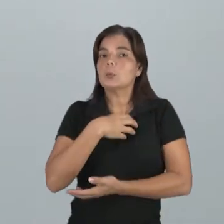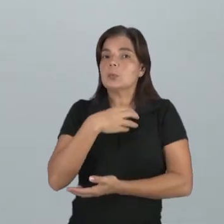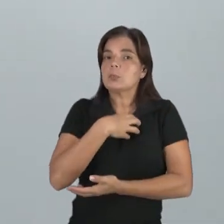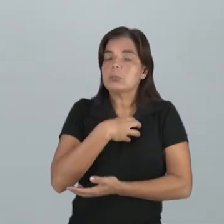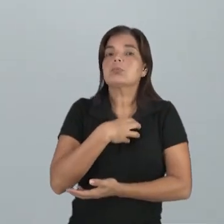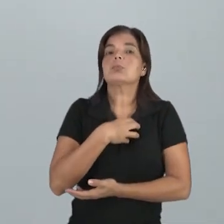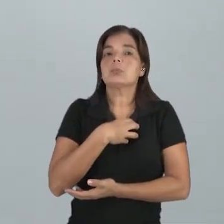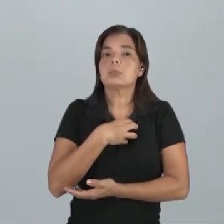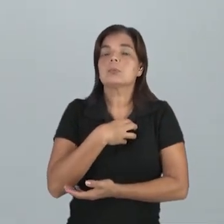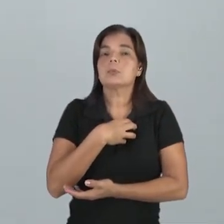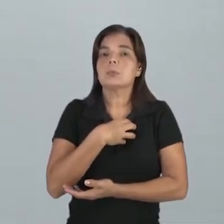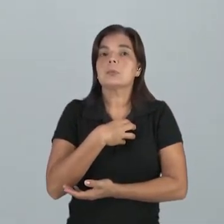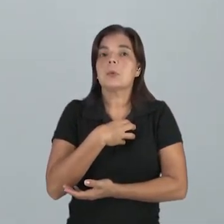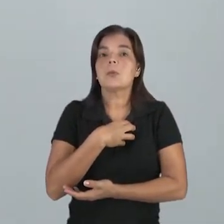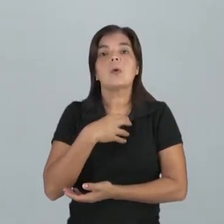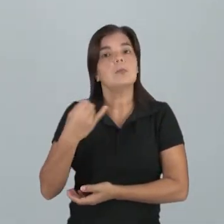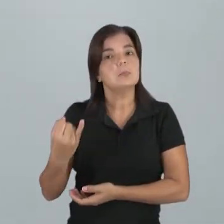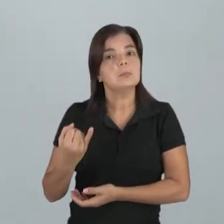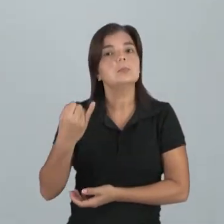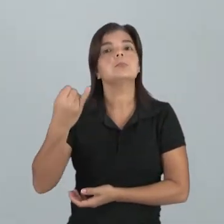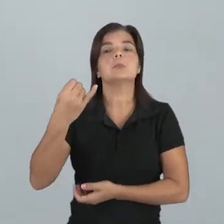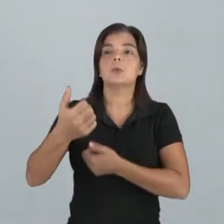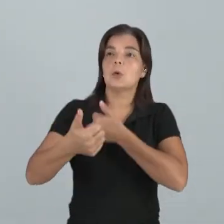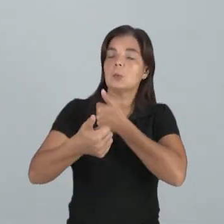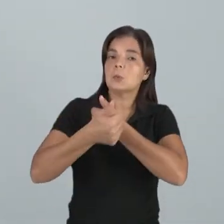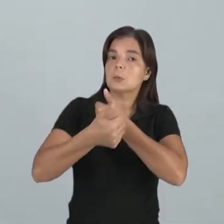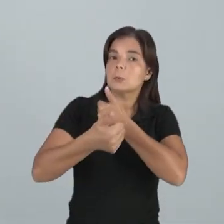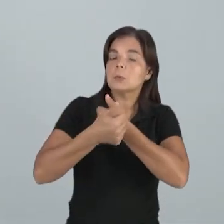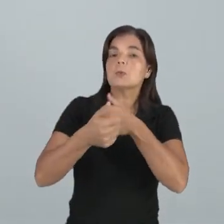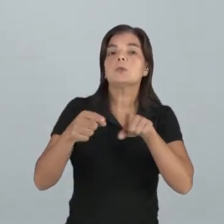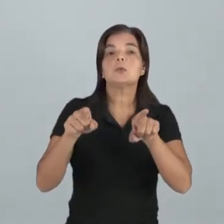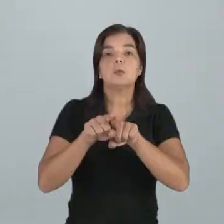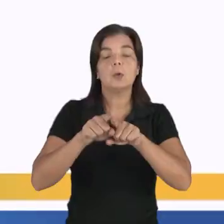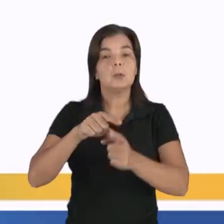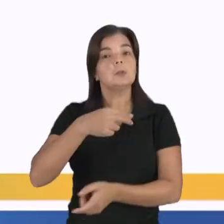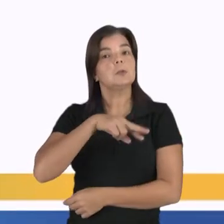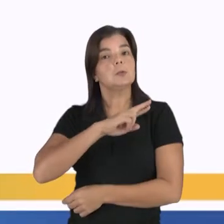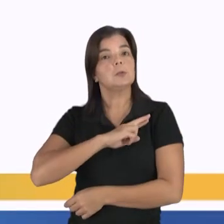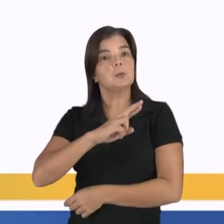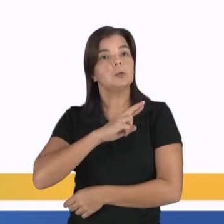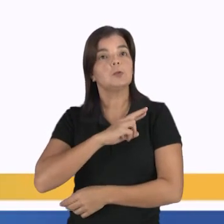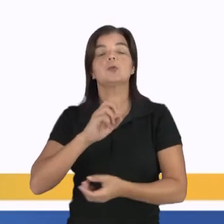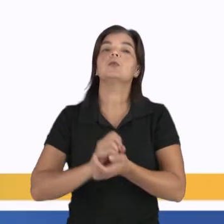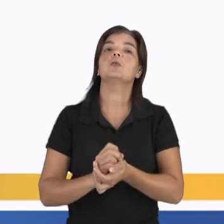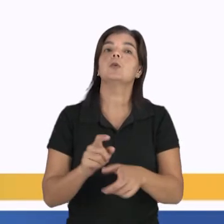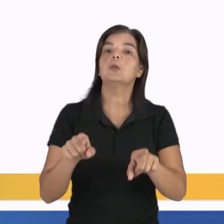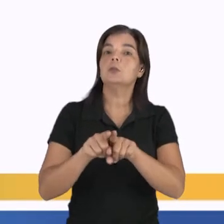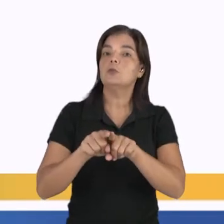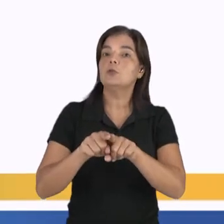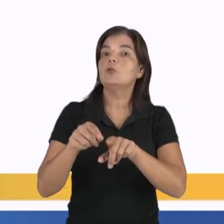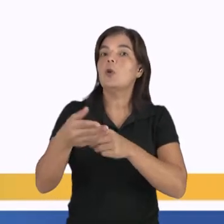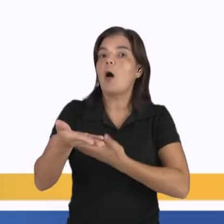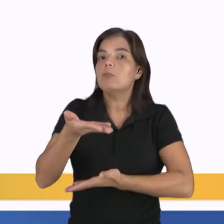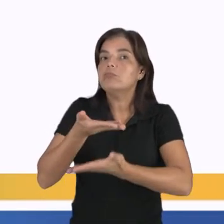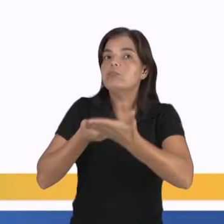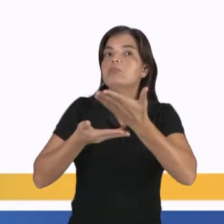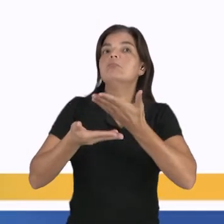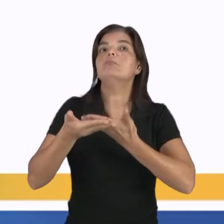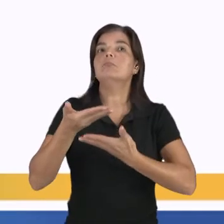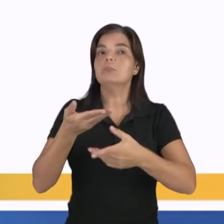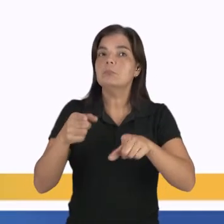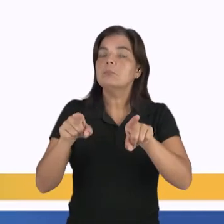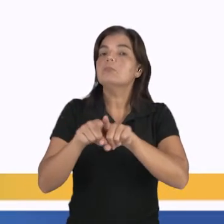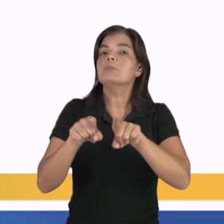ações que são prioritárias na aproximação das religiões. Diálogo interreligioso,